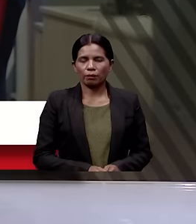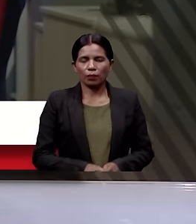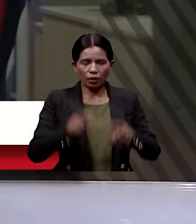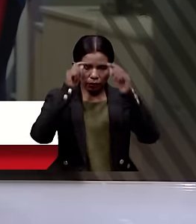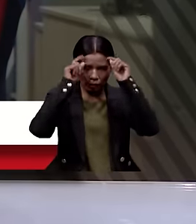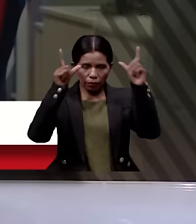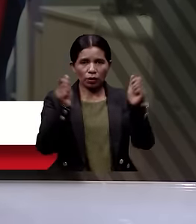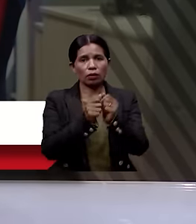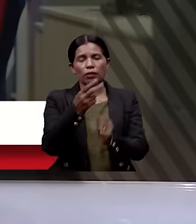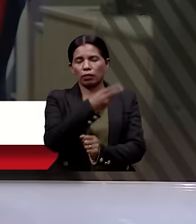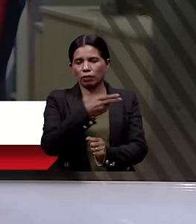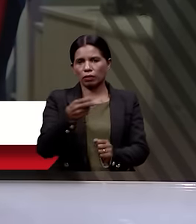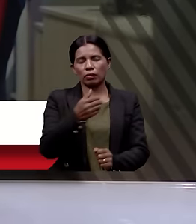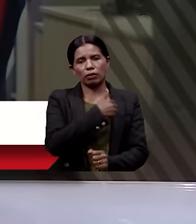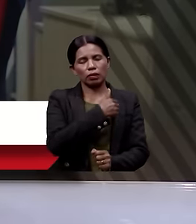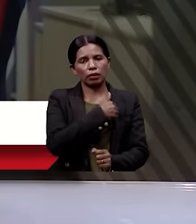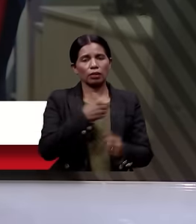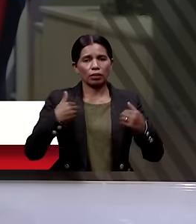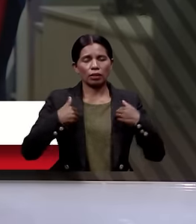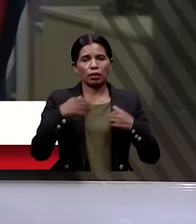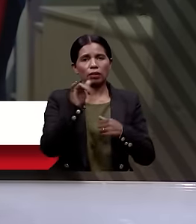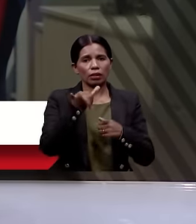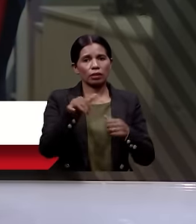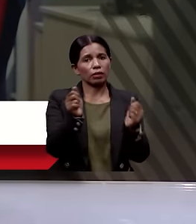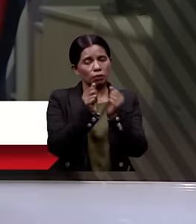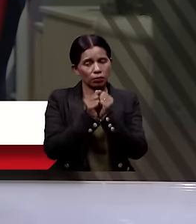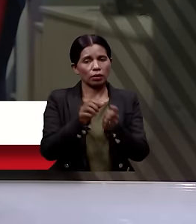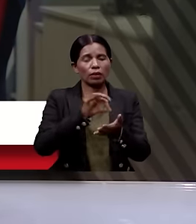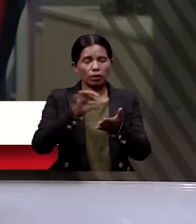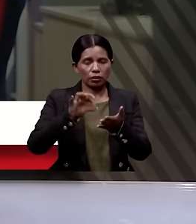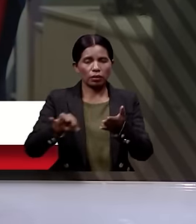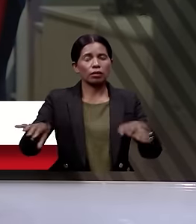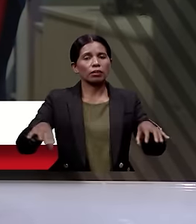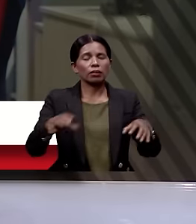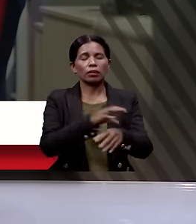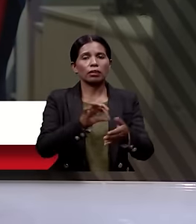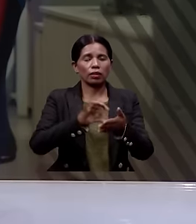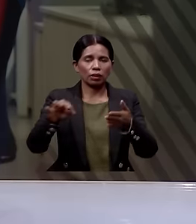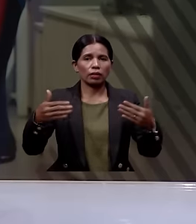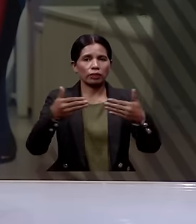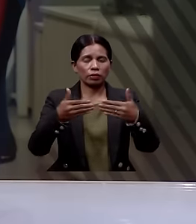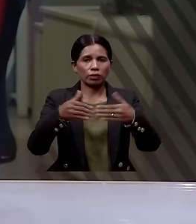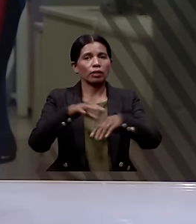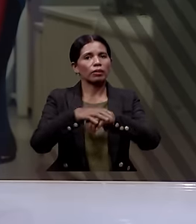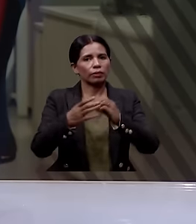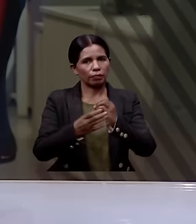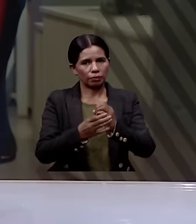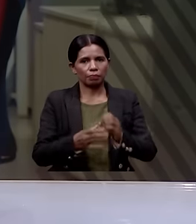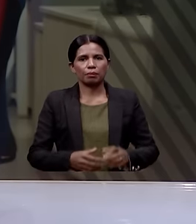Timor-Leste ou Indonésia se dá o que é consenso para assinar o Tratado Fronteira Terrestre.